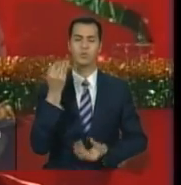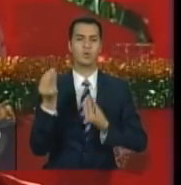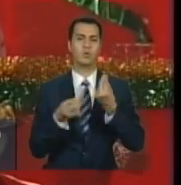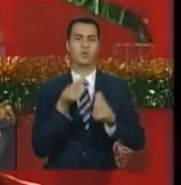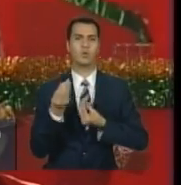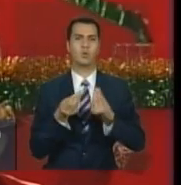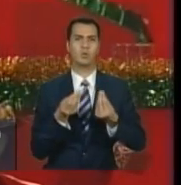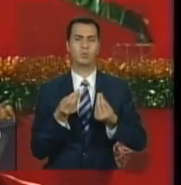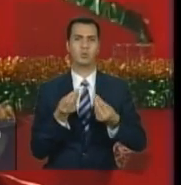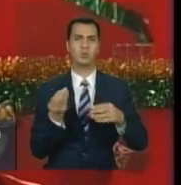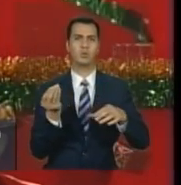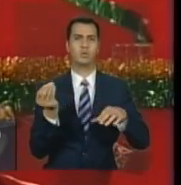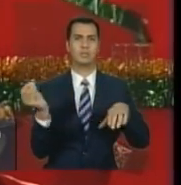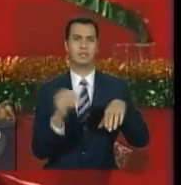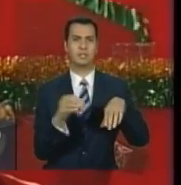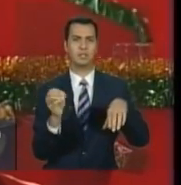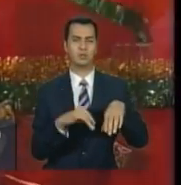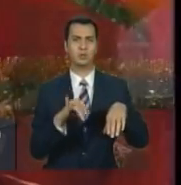incineração.